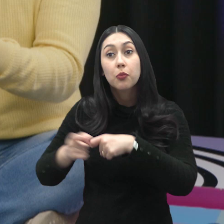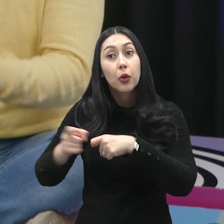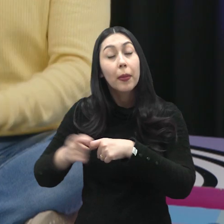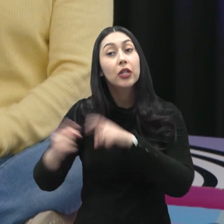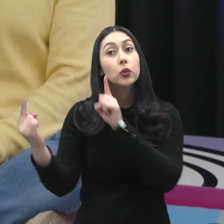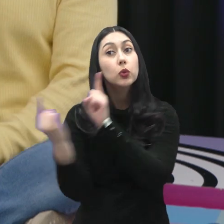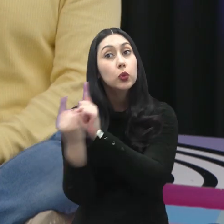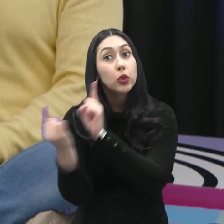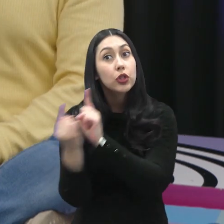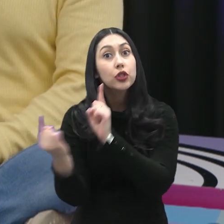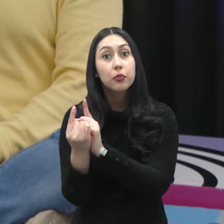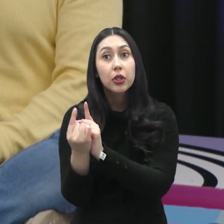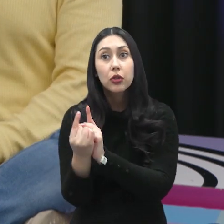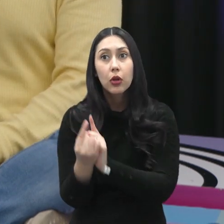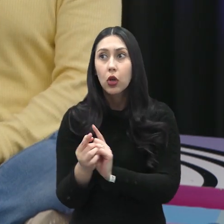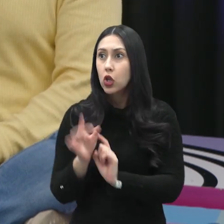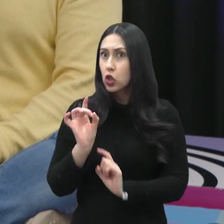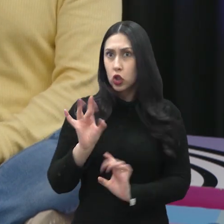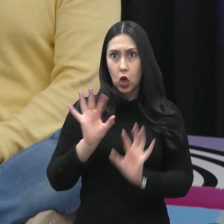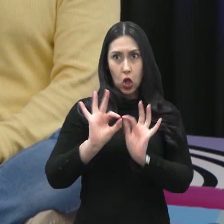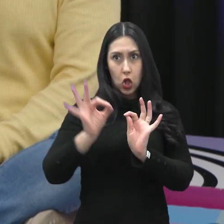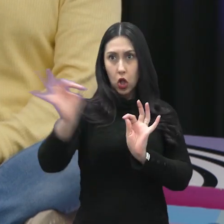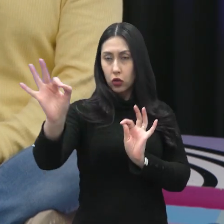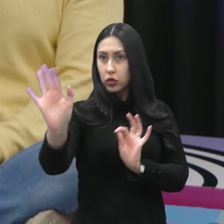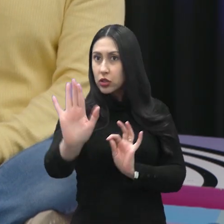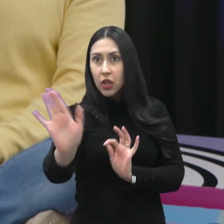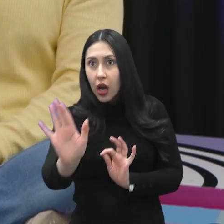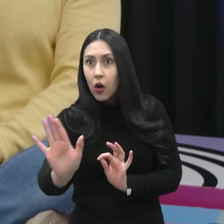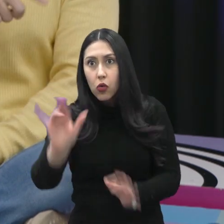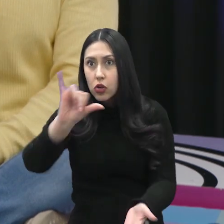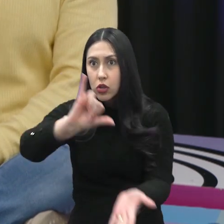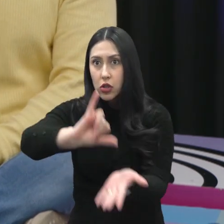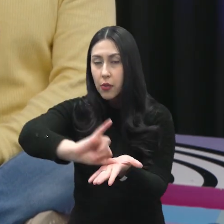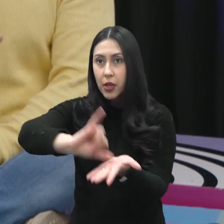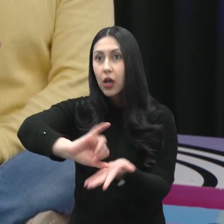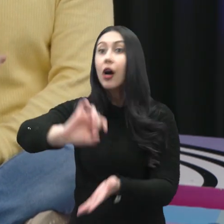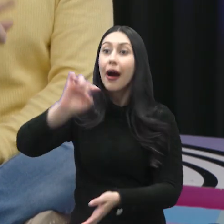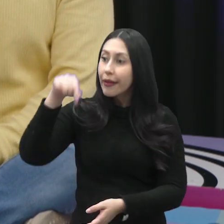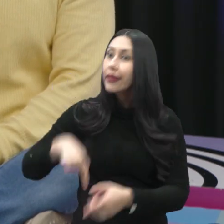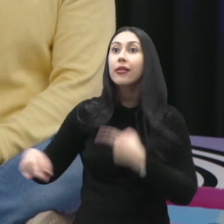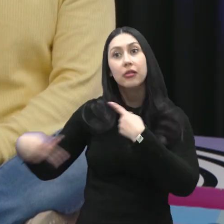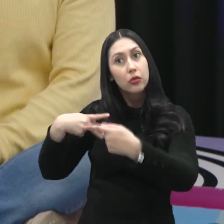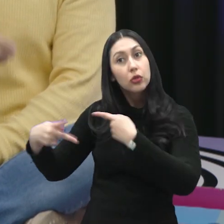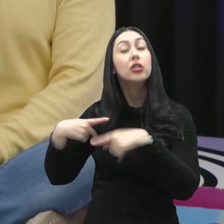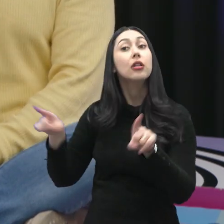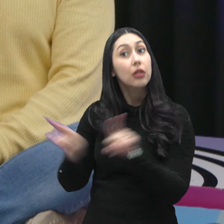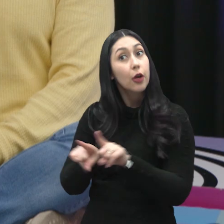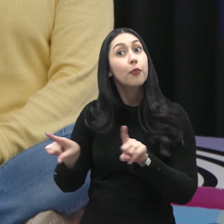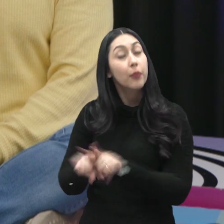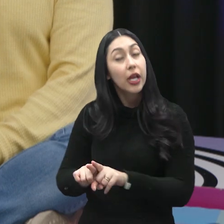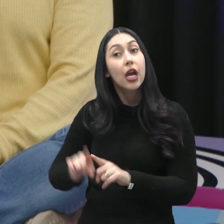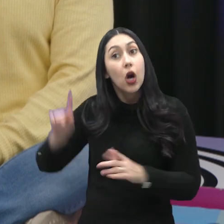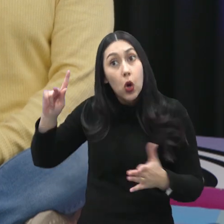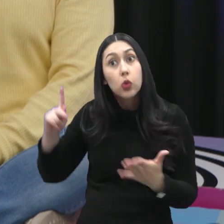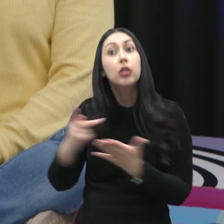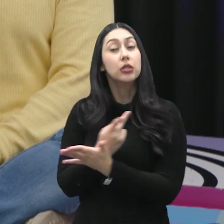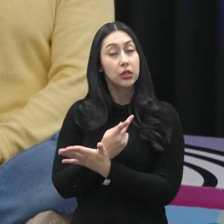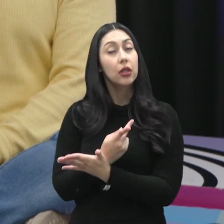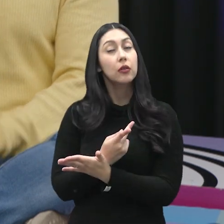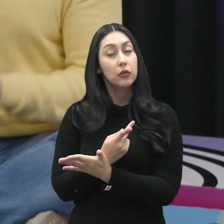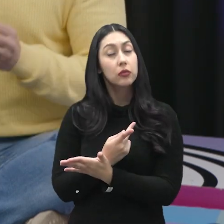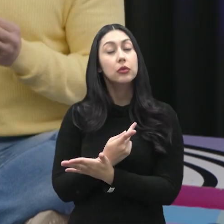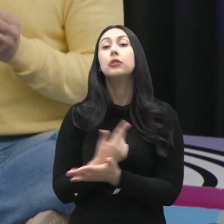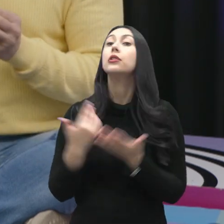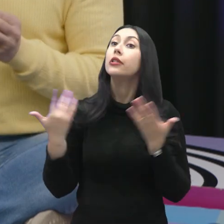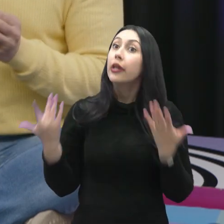atendimento médico, inclusive nem só longe, né? Nem só em grandes capitais. Isso aconteceu aqui na nossa cidade, na nossa região. Isso foi registrado